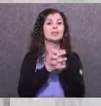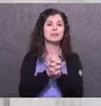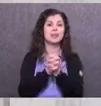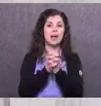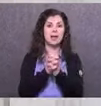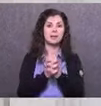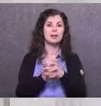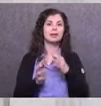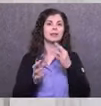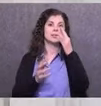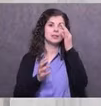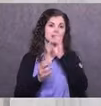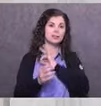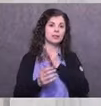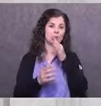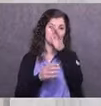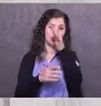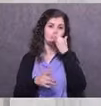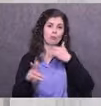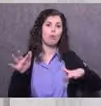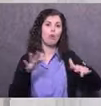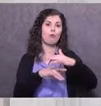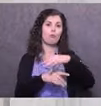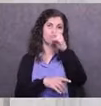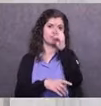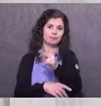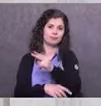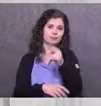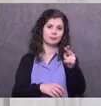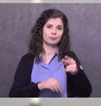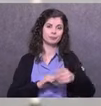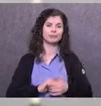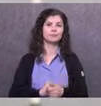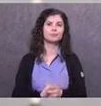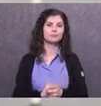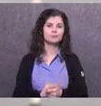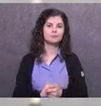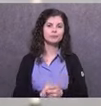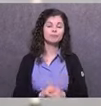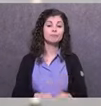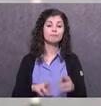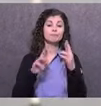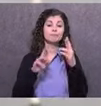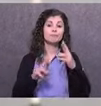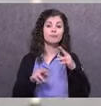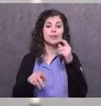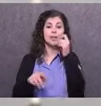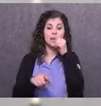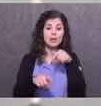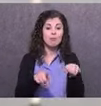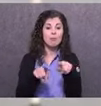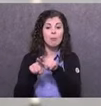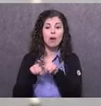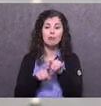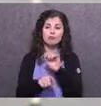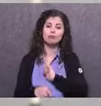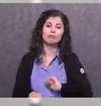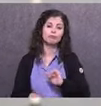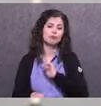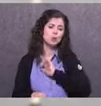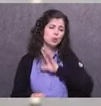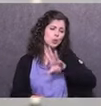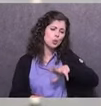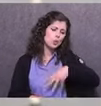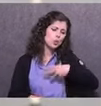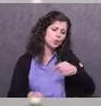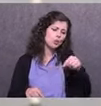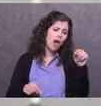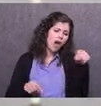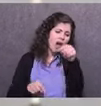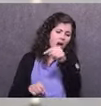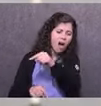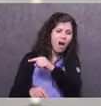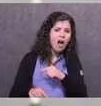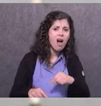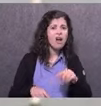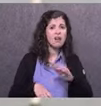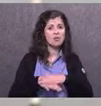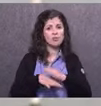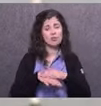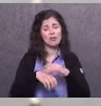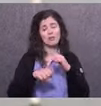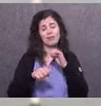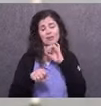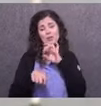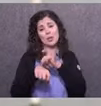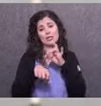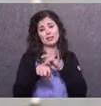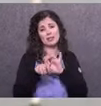Abençoai, Senhor, o vosso povo. Por todos os nossos irmãos que pelo mundo fora enfrentam as consequências da atual